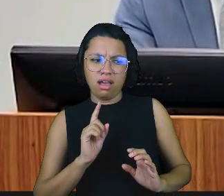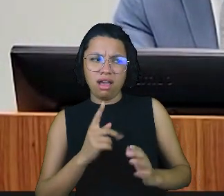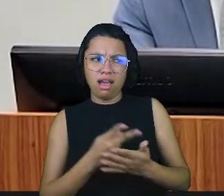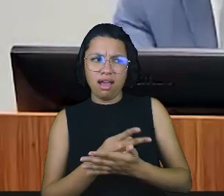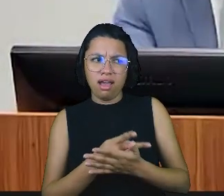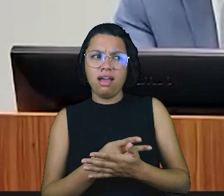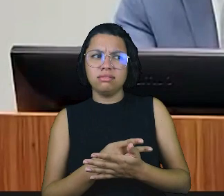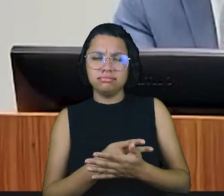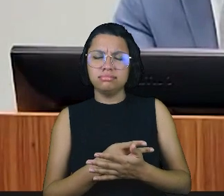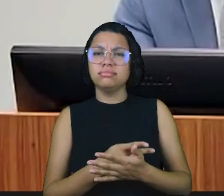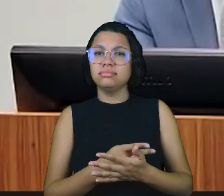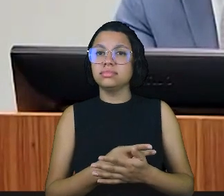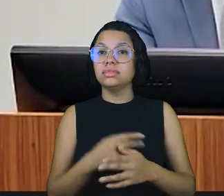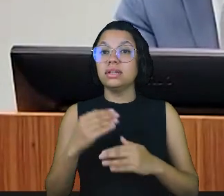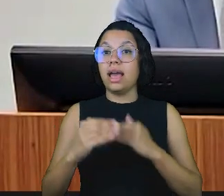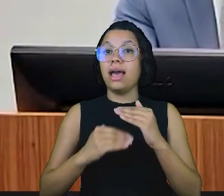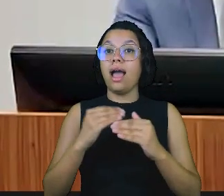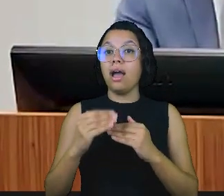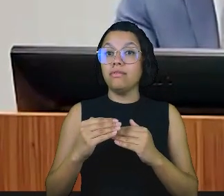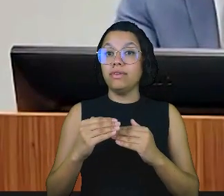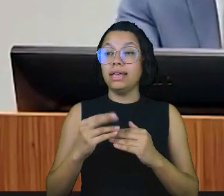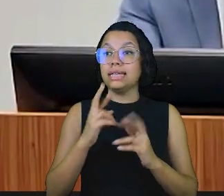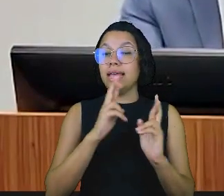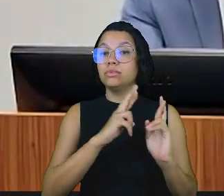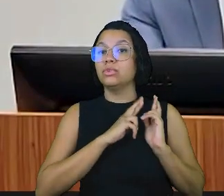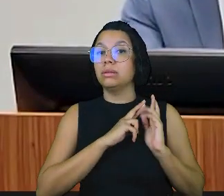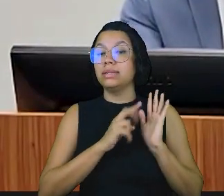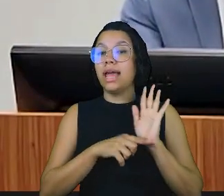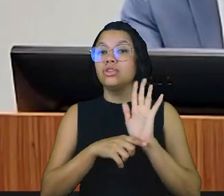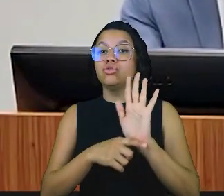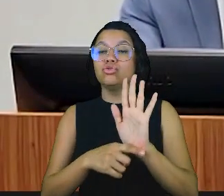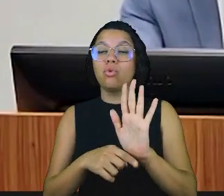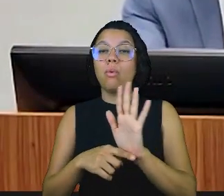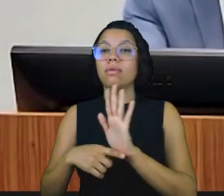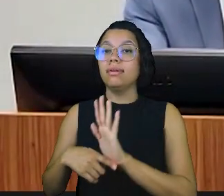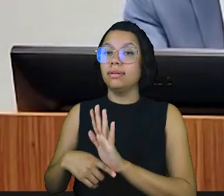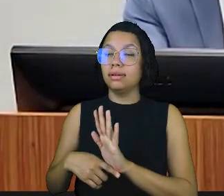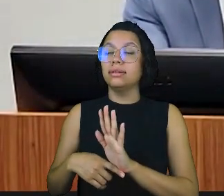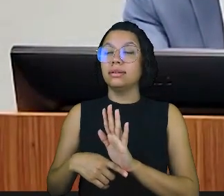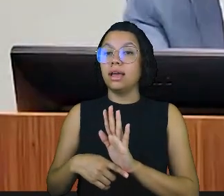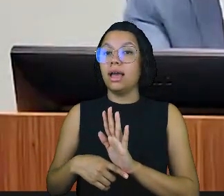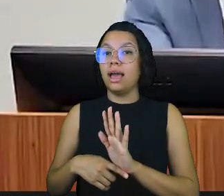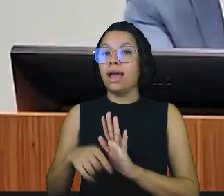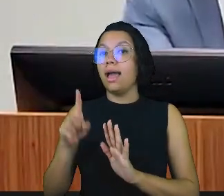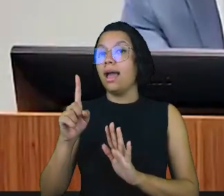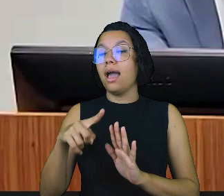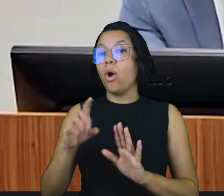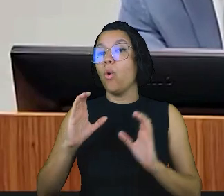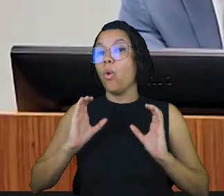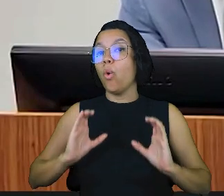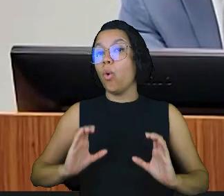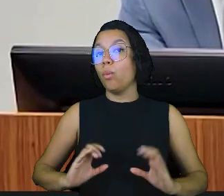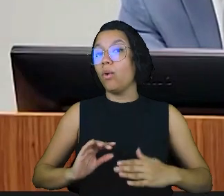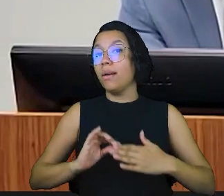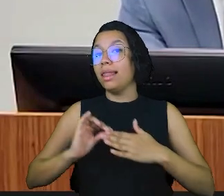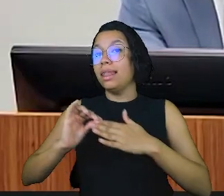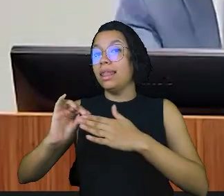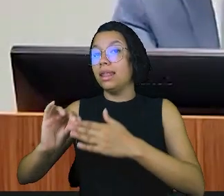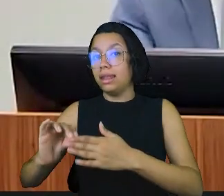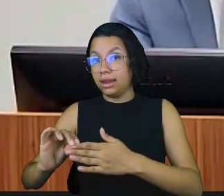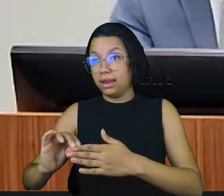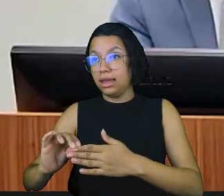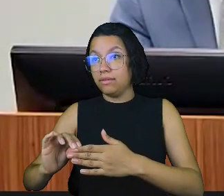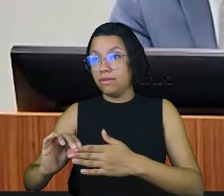solidária, tida como tributária, é o comportamento que leva à incobrabilidade.